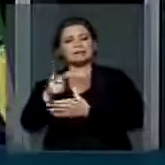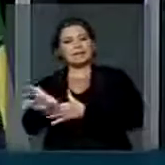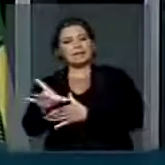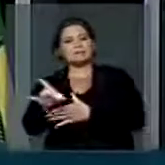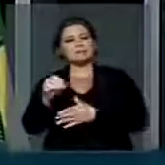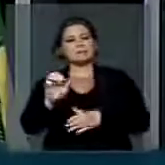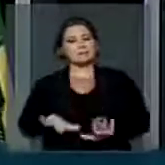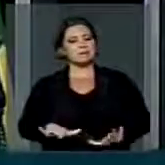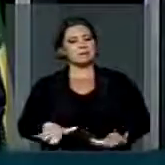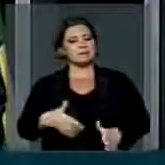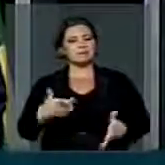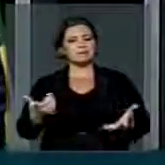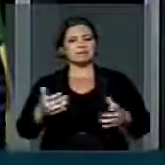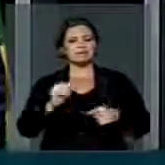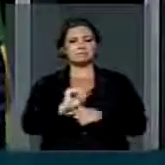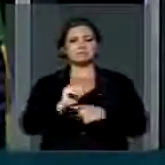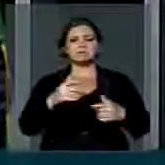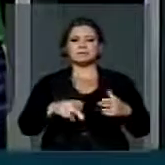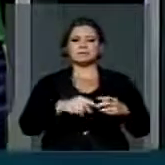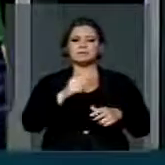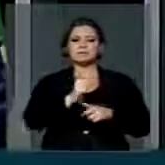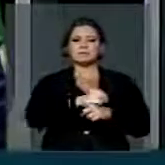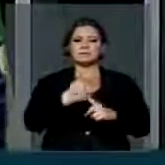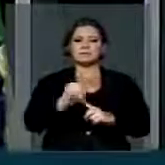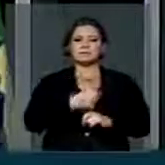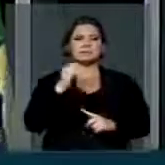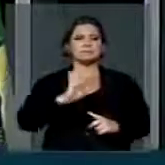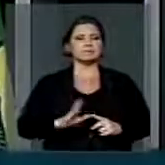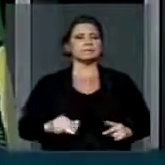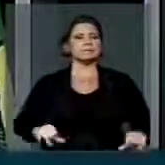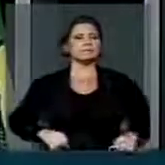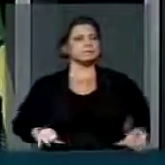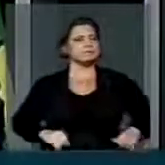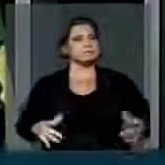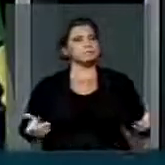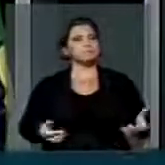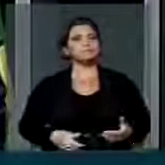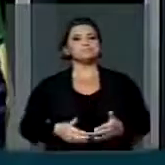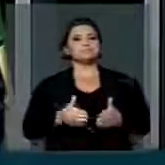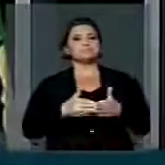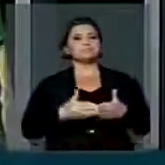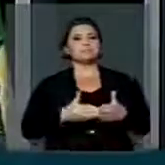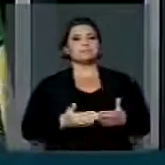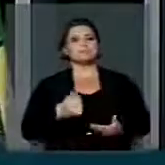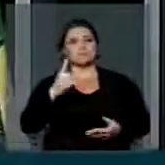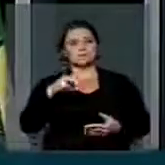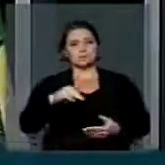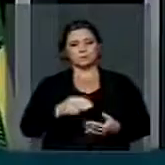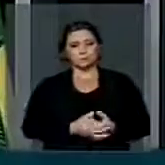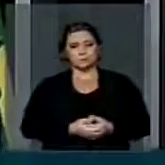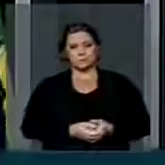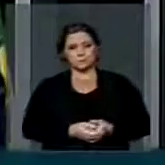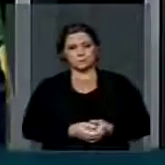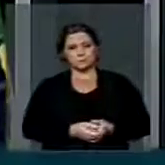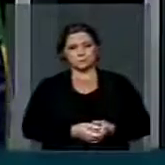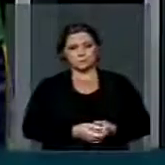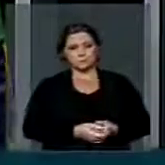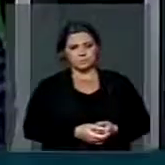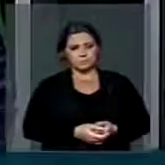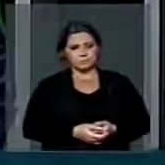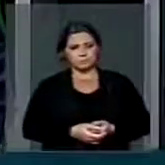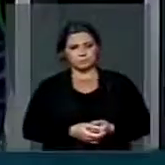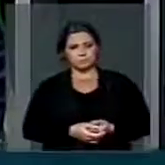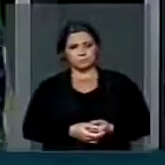e extremamente lesiva para a sociedade brasileira. E peço ao presidente um último minuto para concluir a